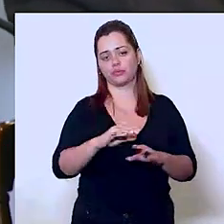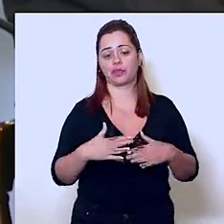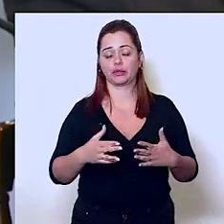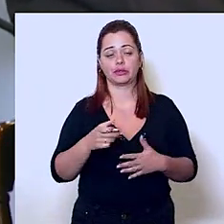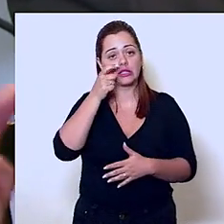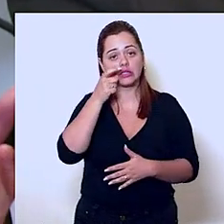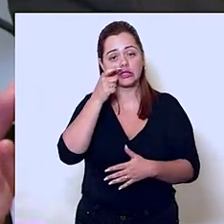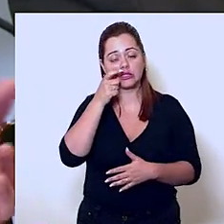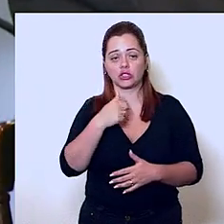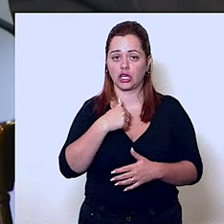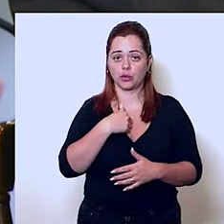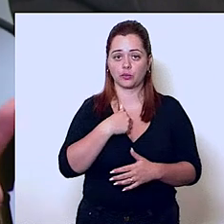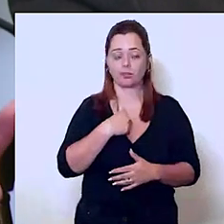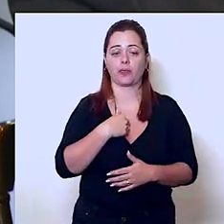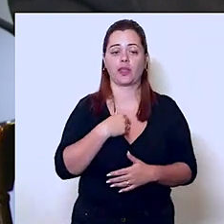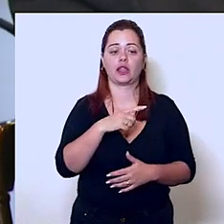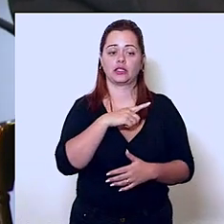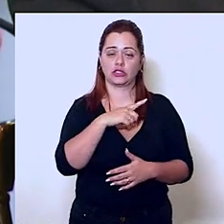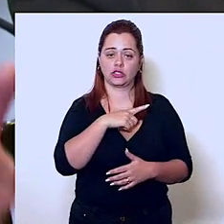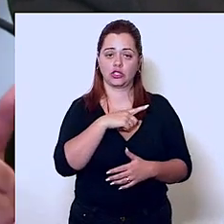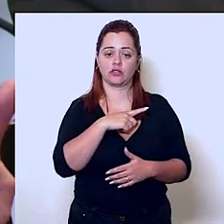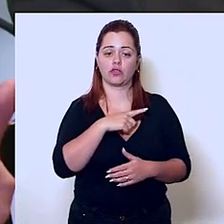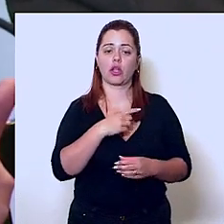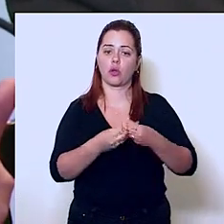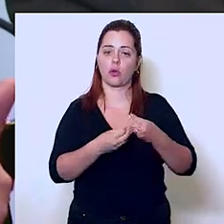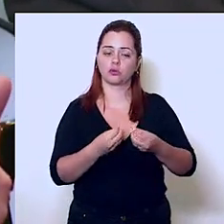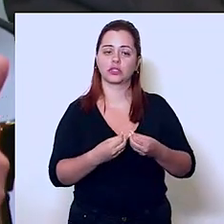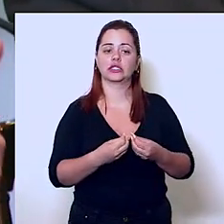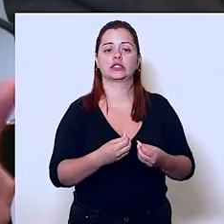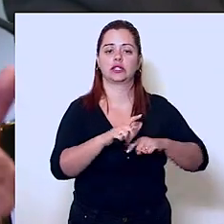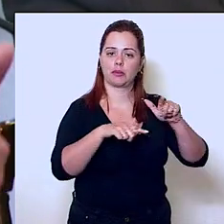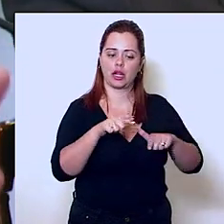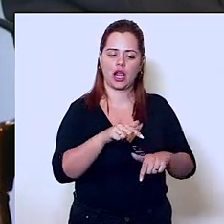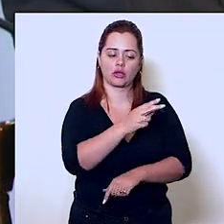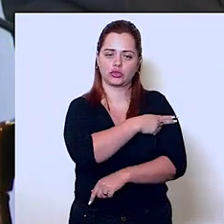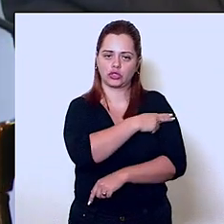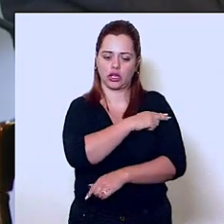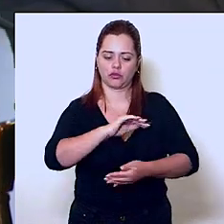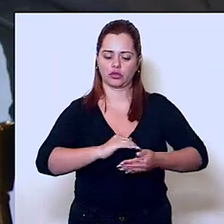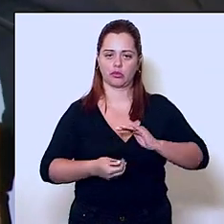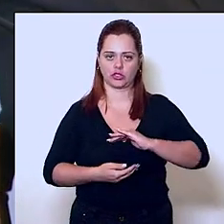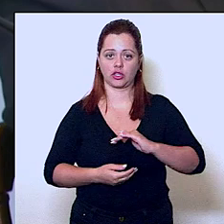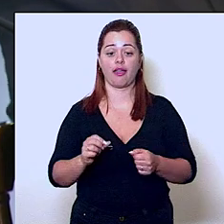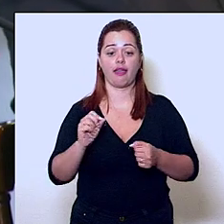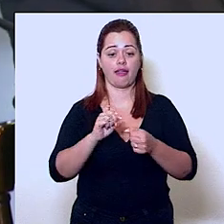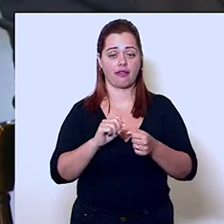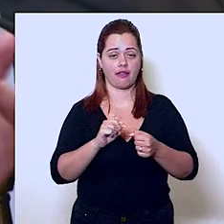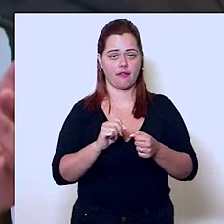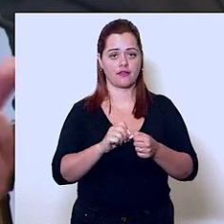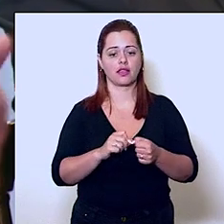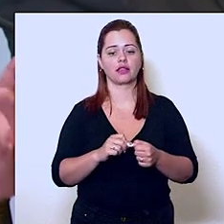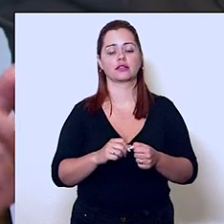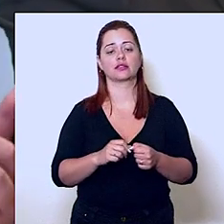tive o privilégio de trabalhar com chefes desta casa que fizeram parte destas grandes equipes. E aqui